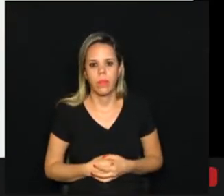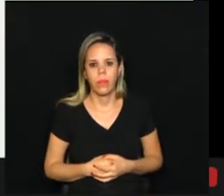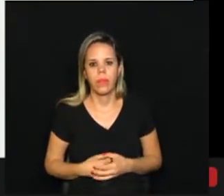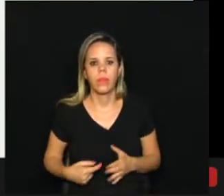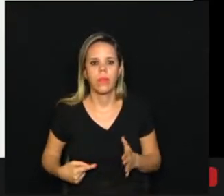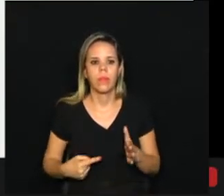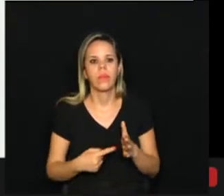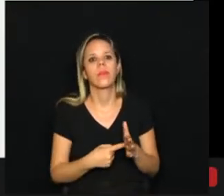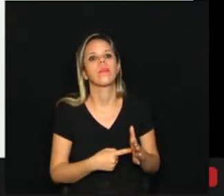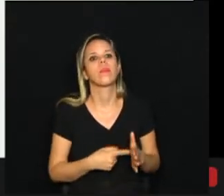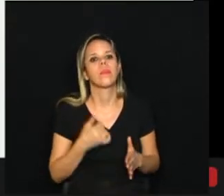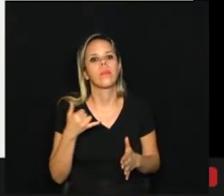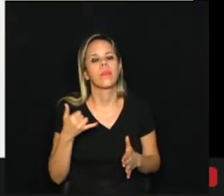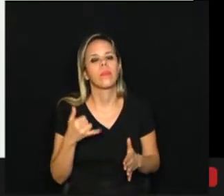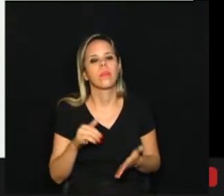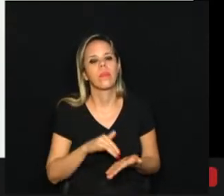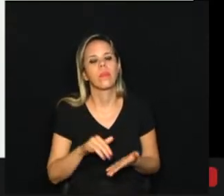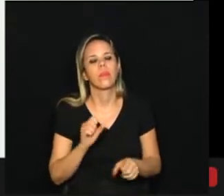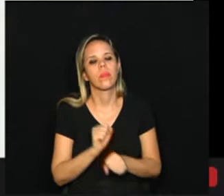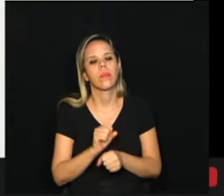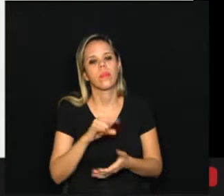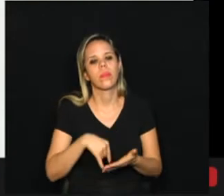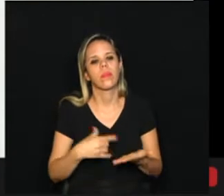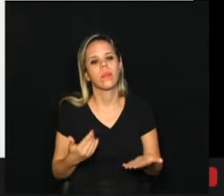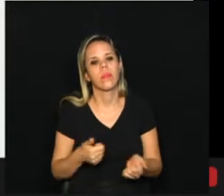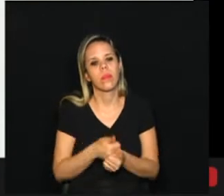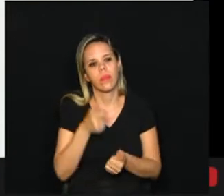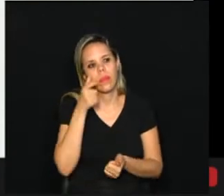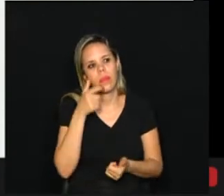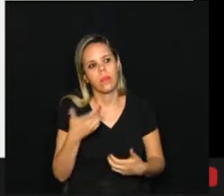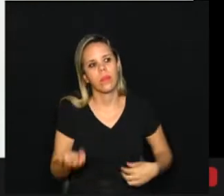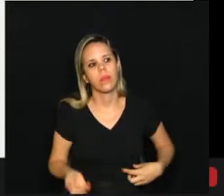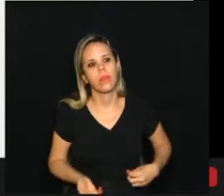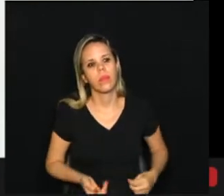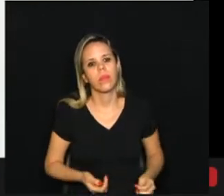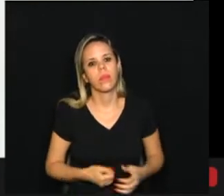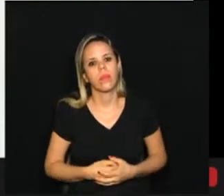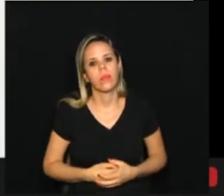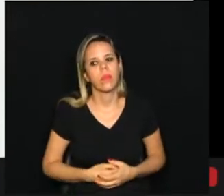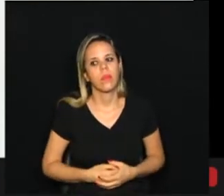denúncia. E estamos aguardando e acompanhando agora.